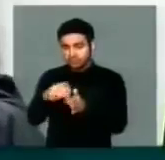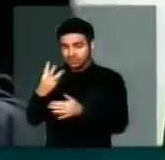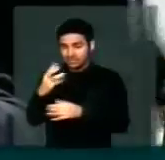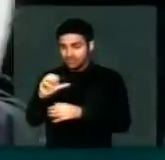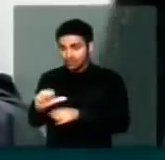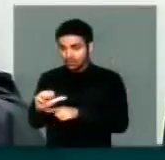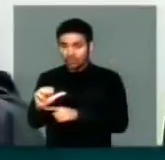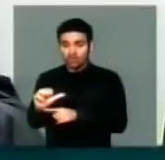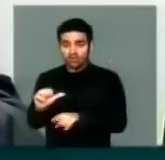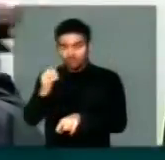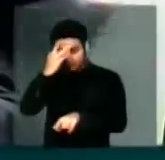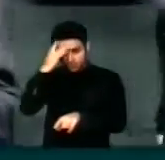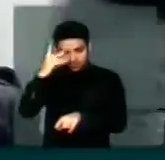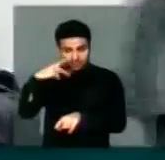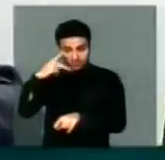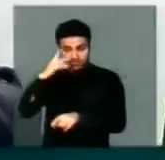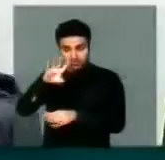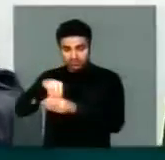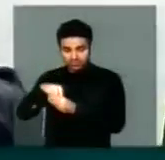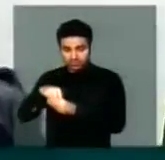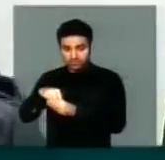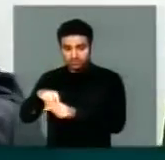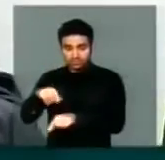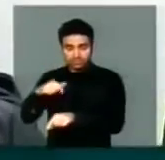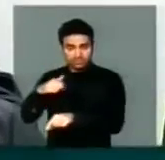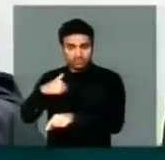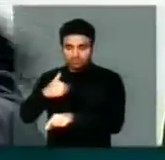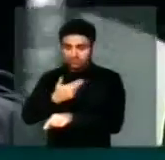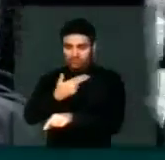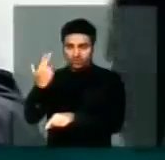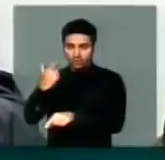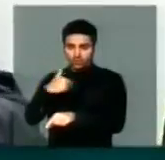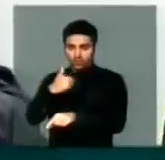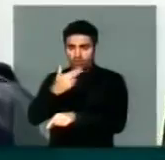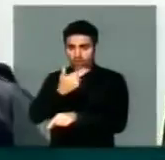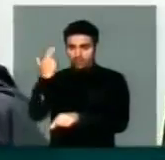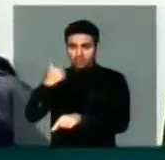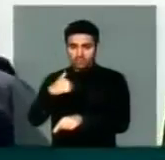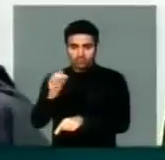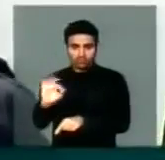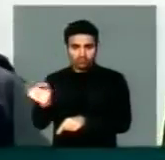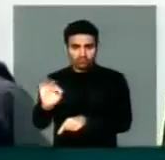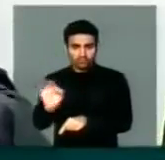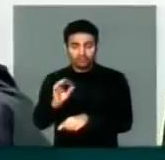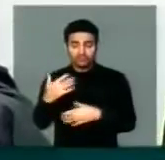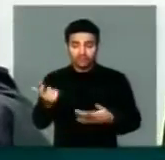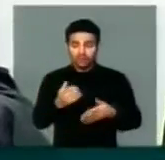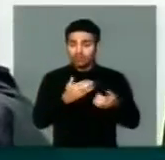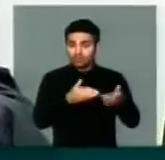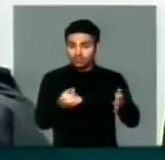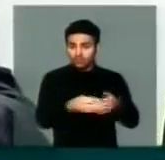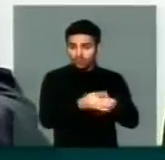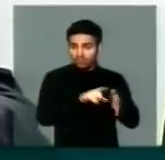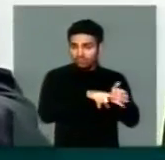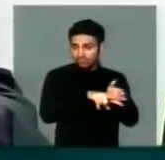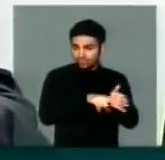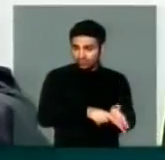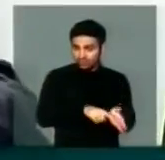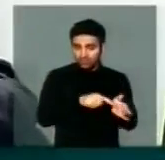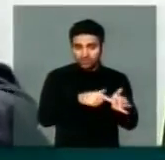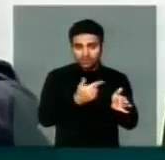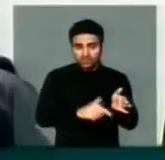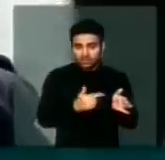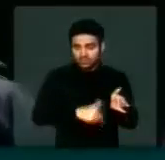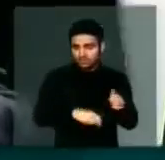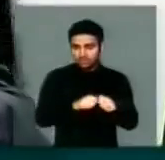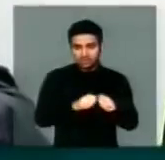políticos citados, aos quais eu não estou citado. O que significa que essa abertura de inquérito, ela não está feita,